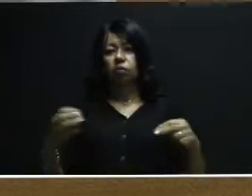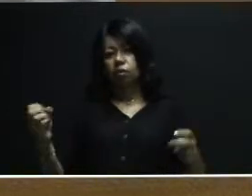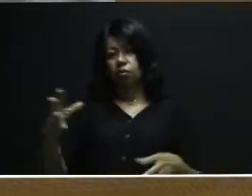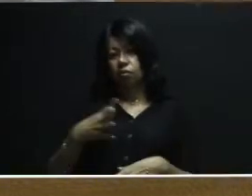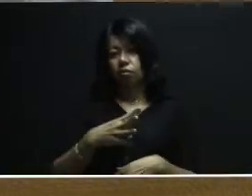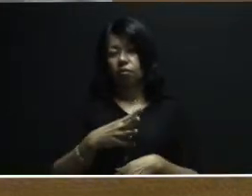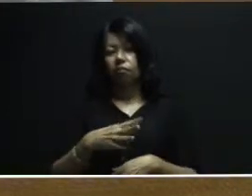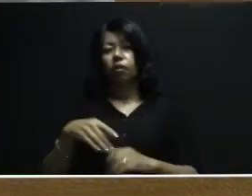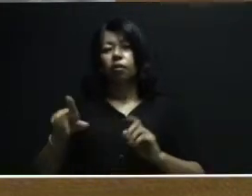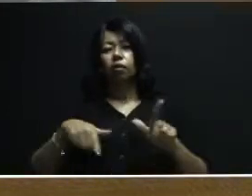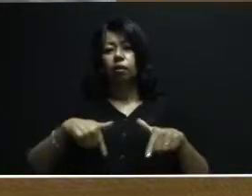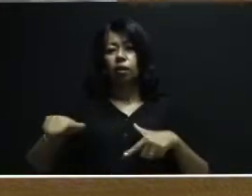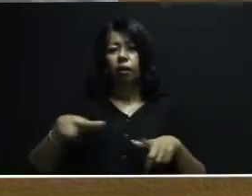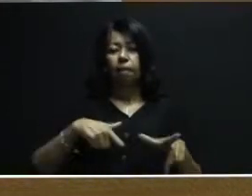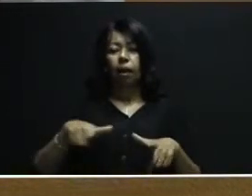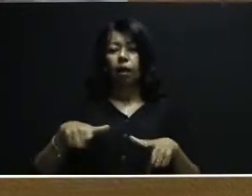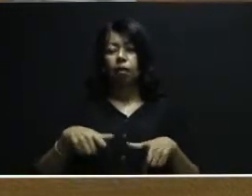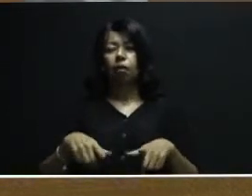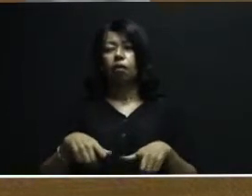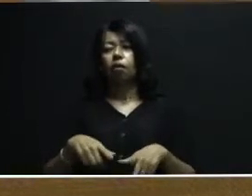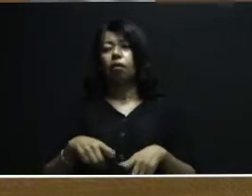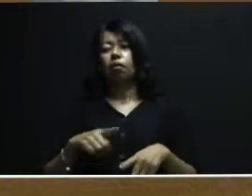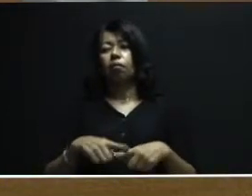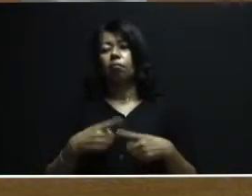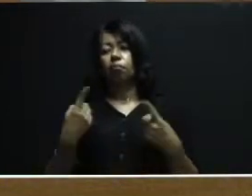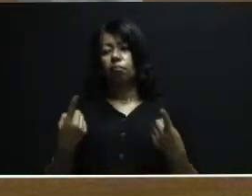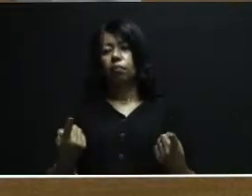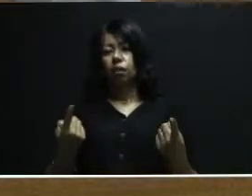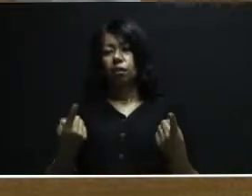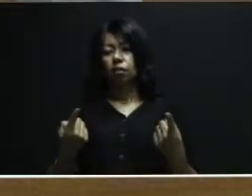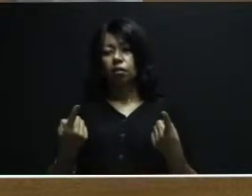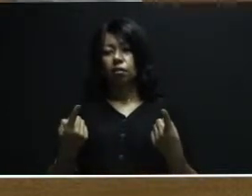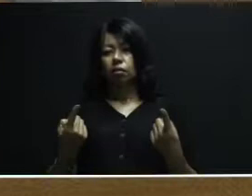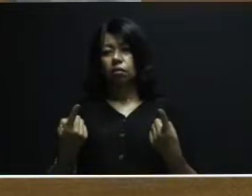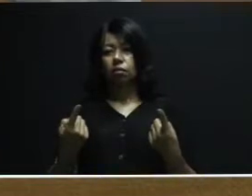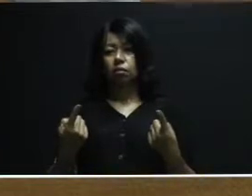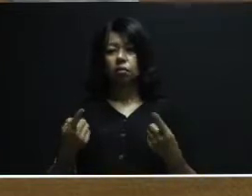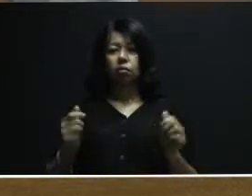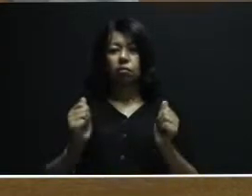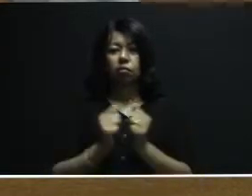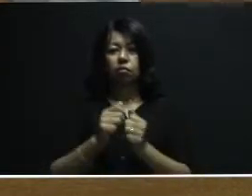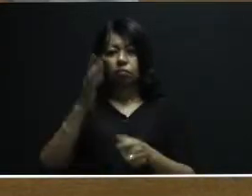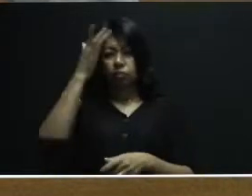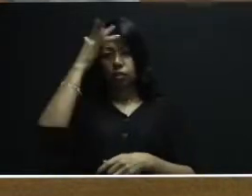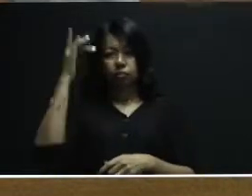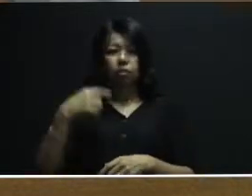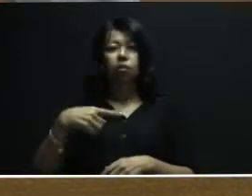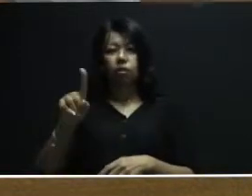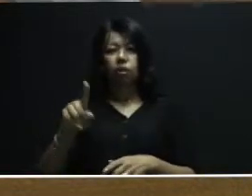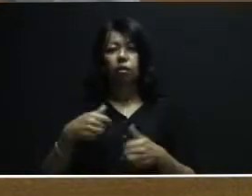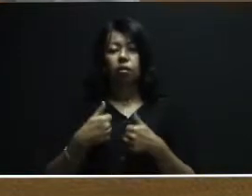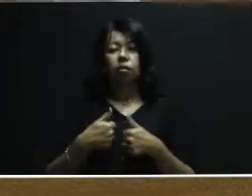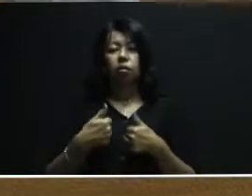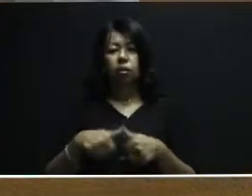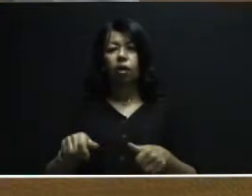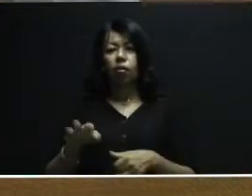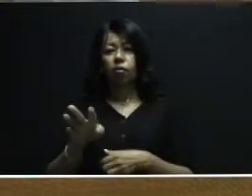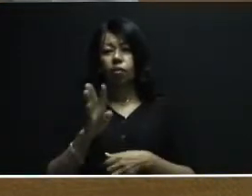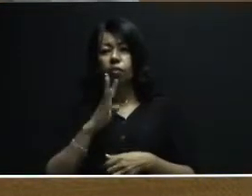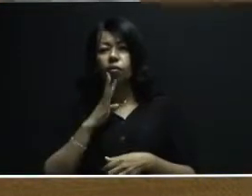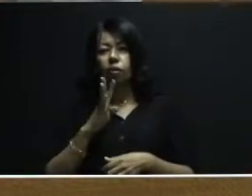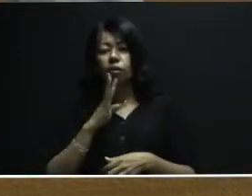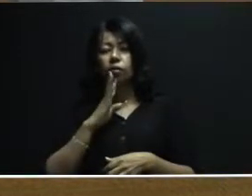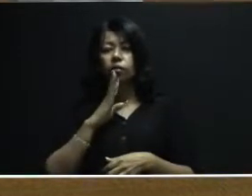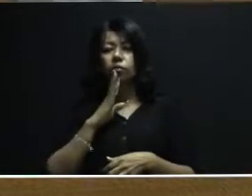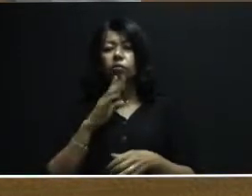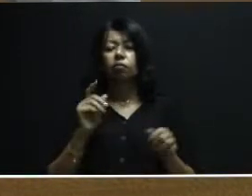ele trabalhe, mas trabalhe assiduamente, que eu tenho certeza que pelas pessoas que lá estão, que eu as conheço, que